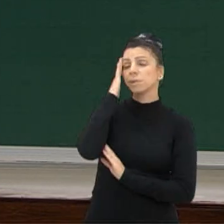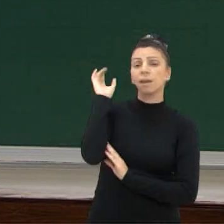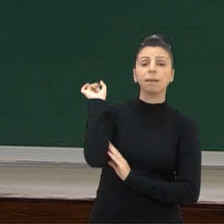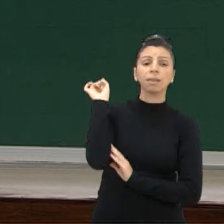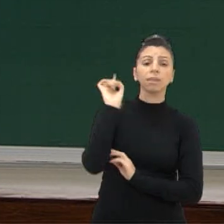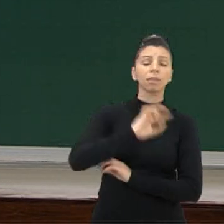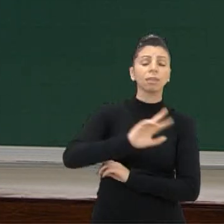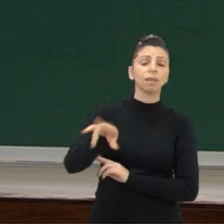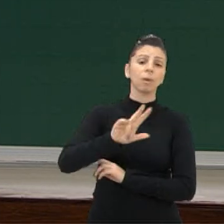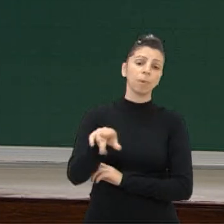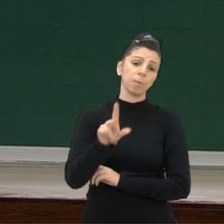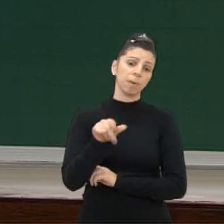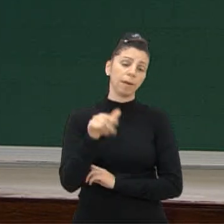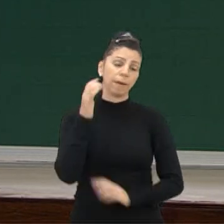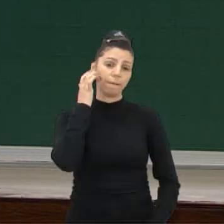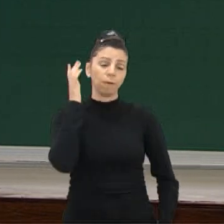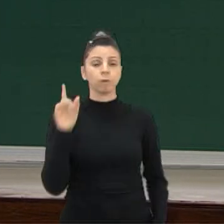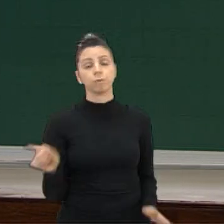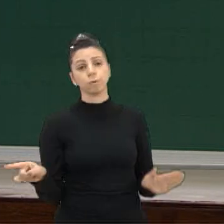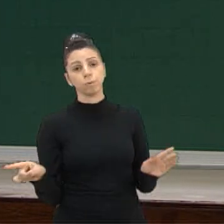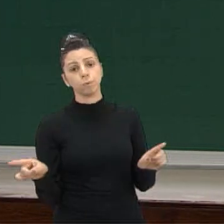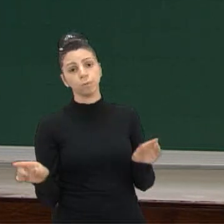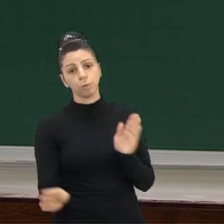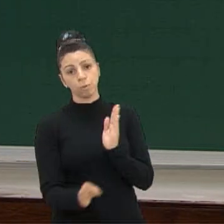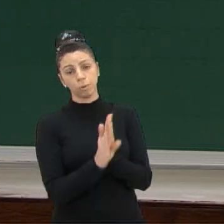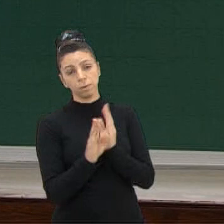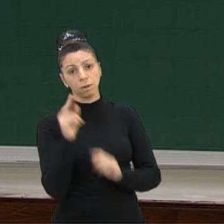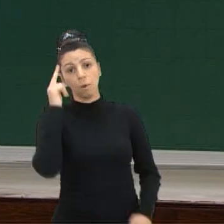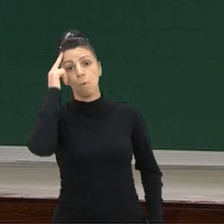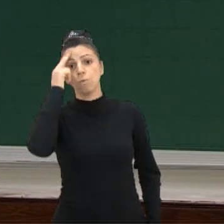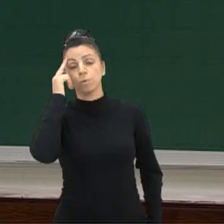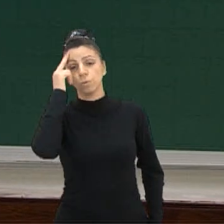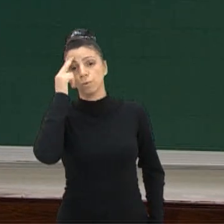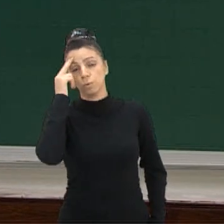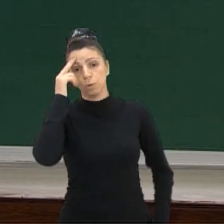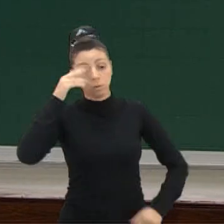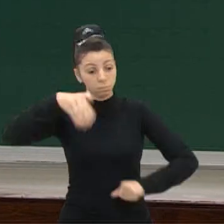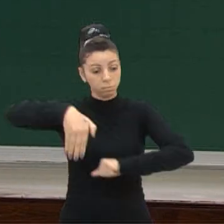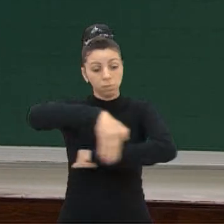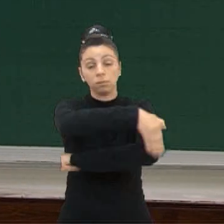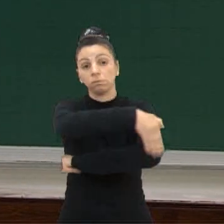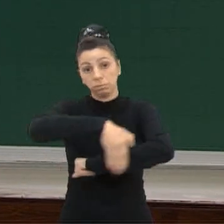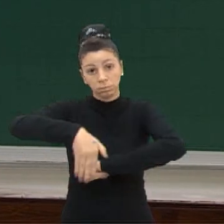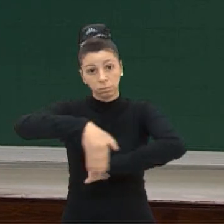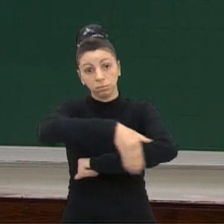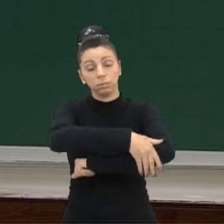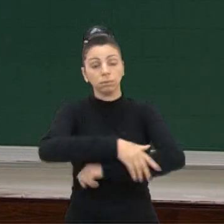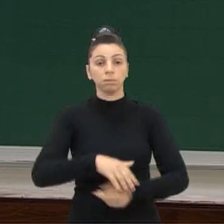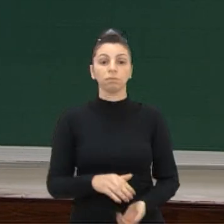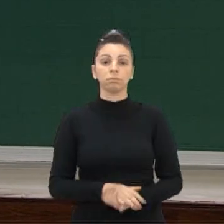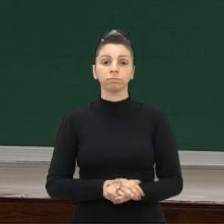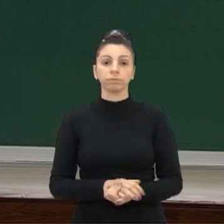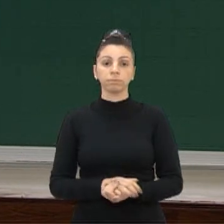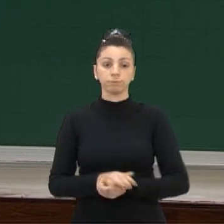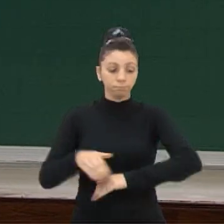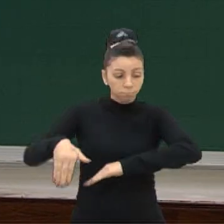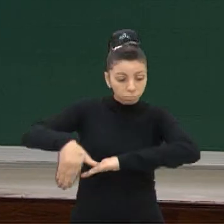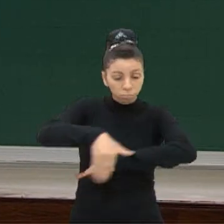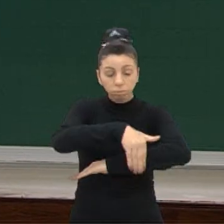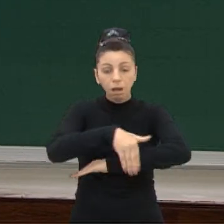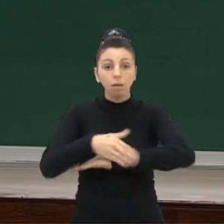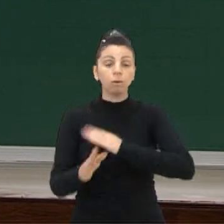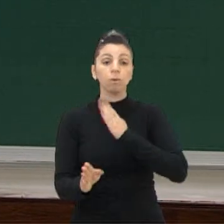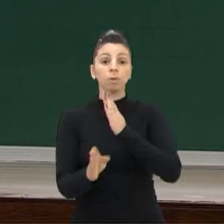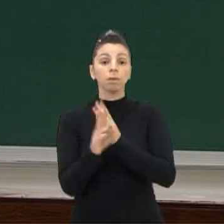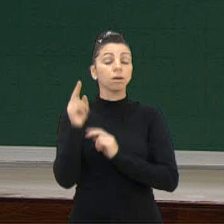fácil encontrar um sonho nas ruas. Né? O que que seria esse sonho? Por que que ele teria que encontrar esse sonho? Para transformá-lo numa crônica, né?